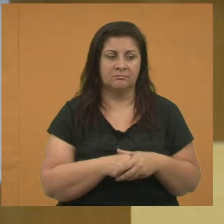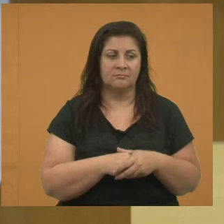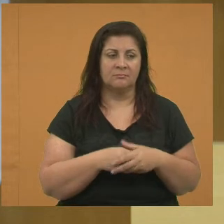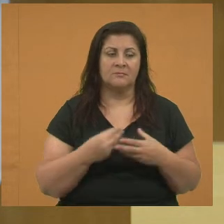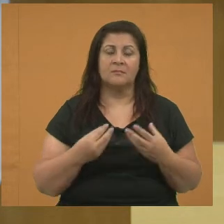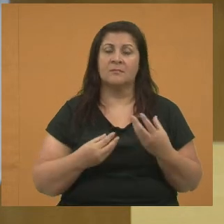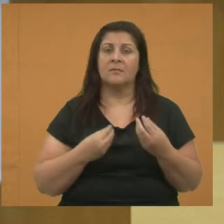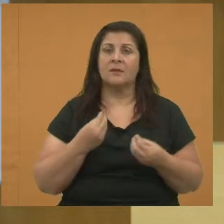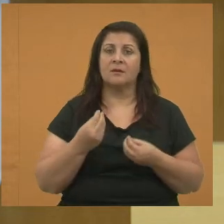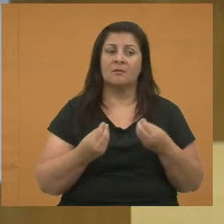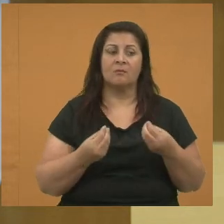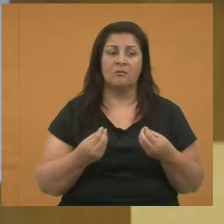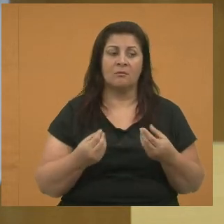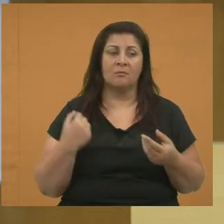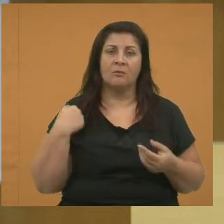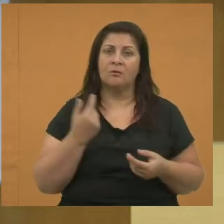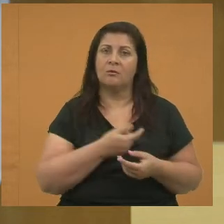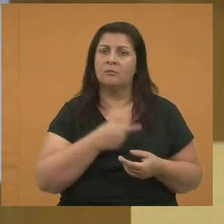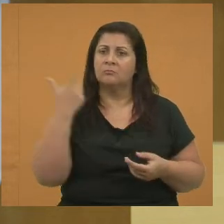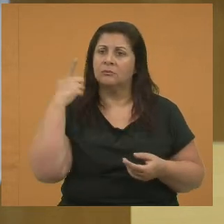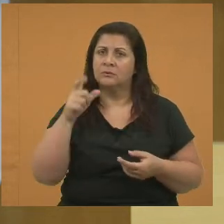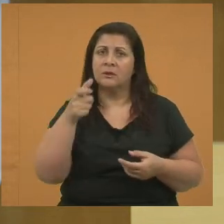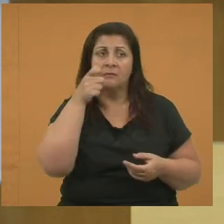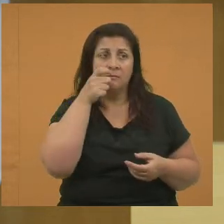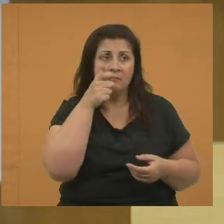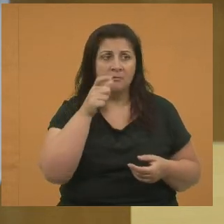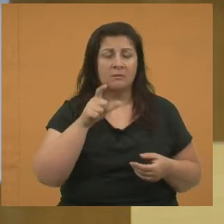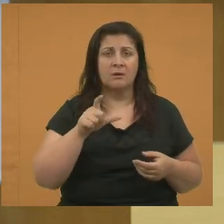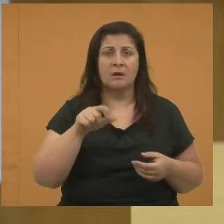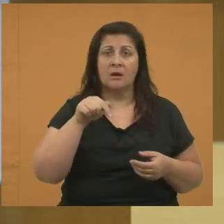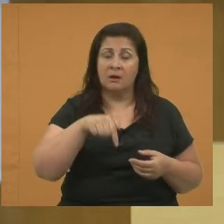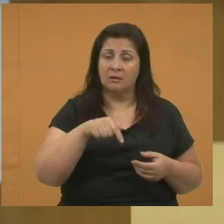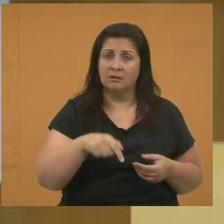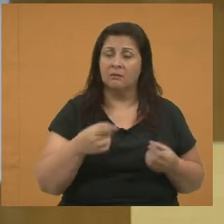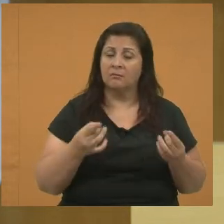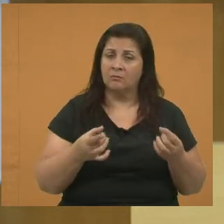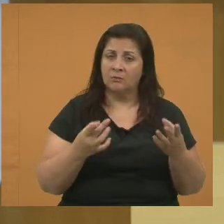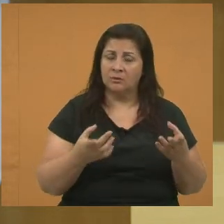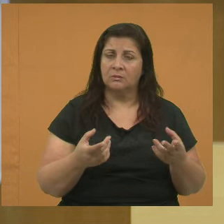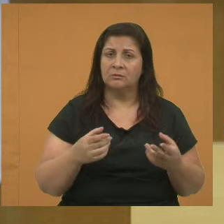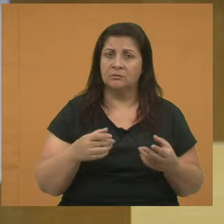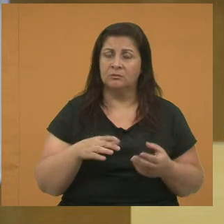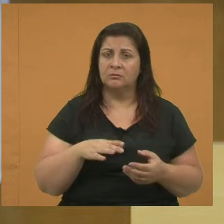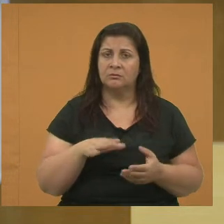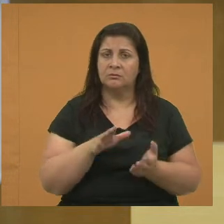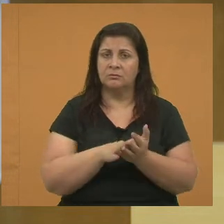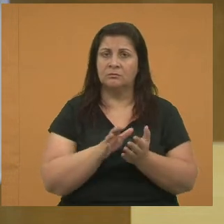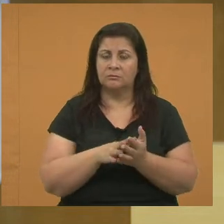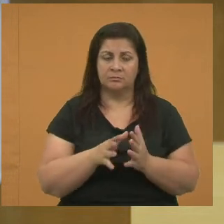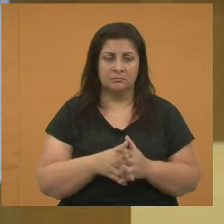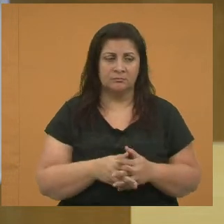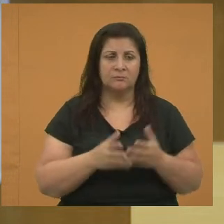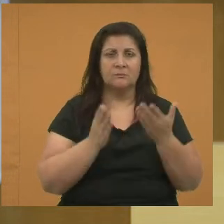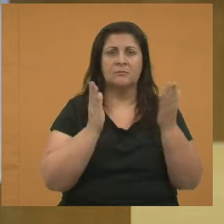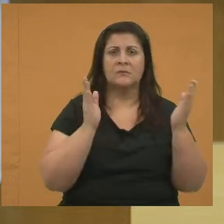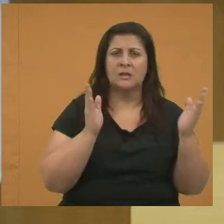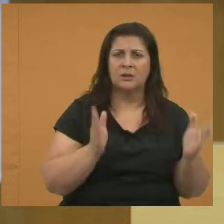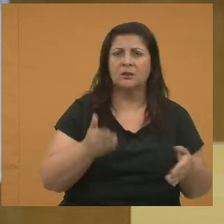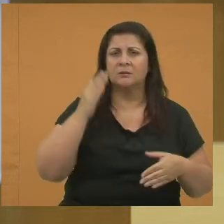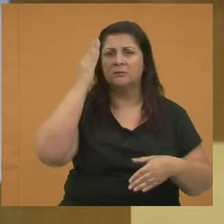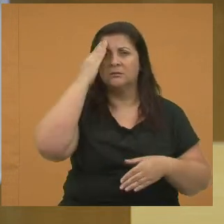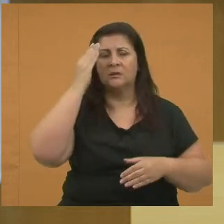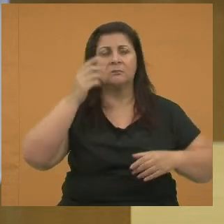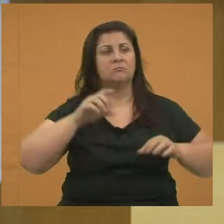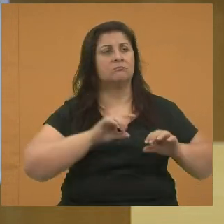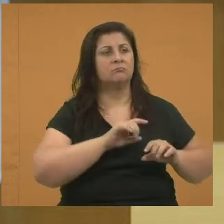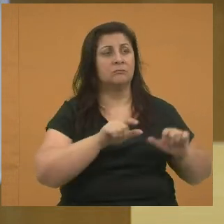como a gente consegue valorizar o comércio de Jacareí. Entre elas, elas já sabem os serviços que cada uma